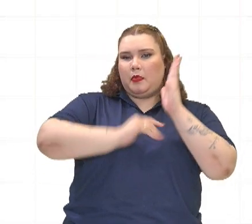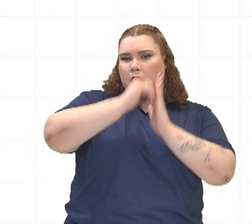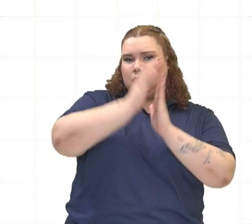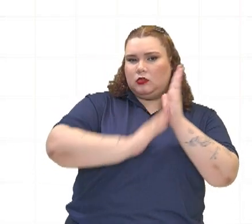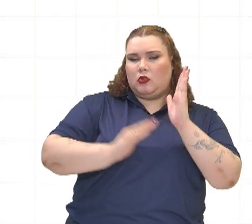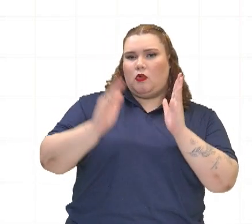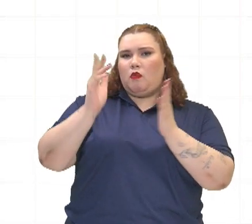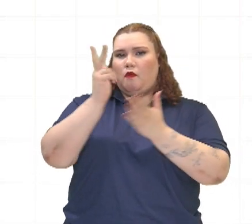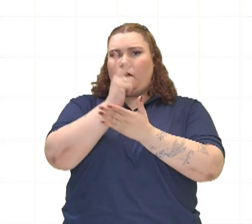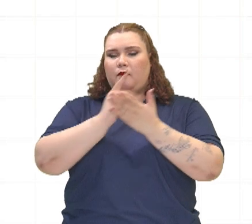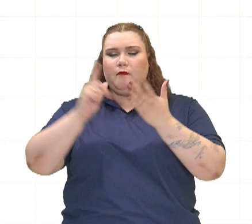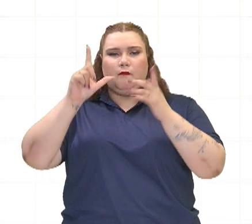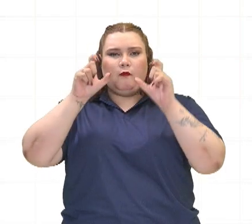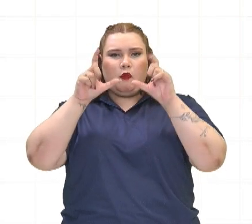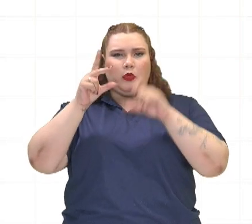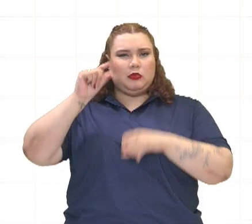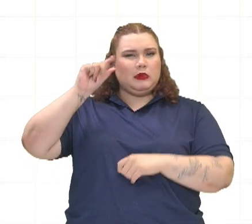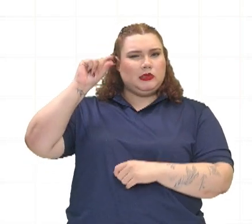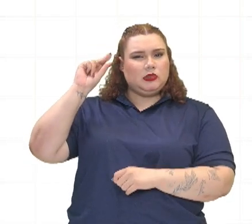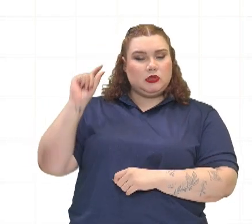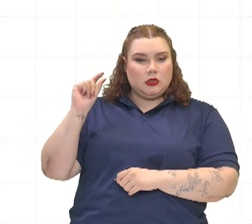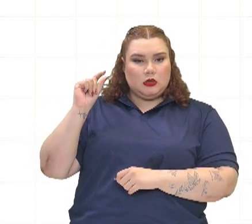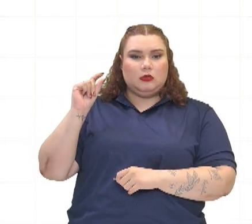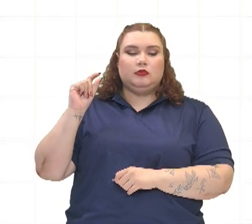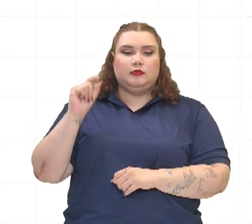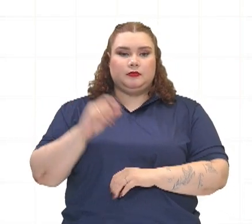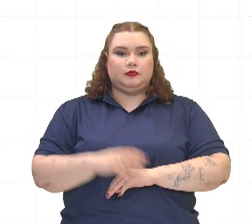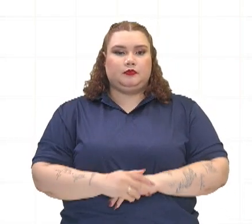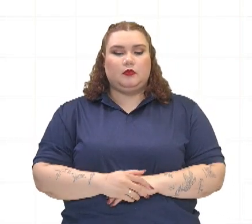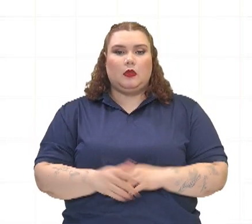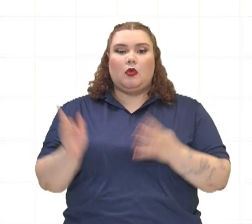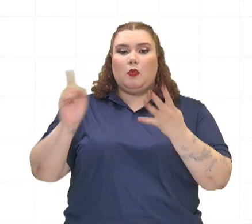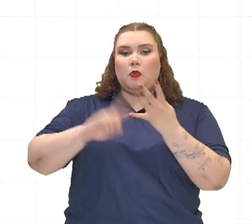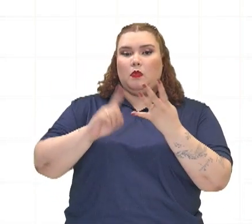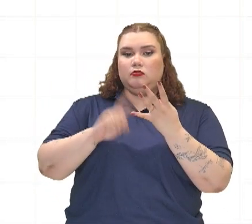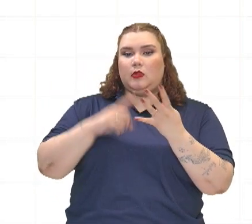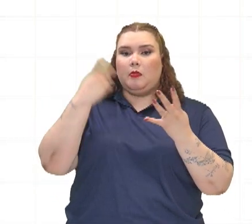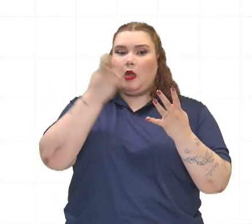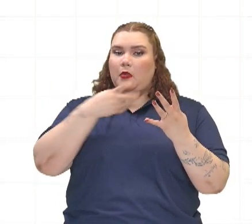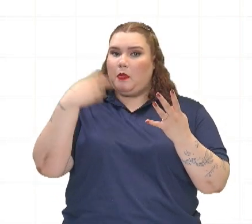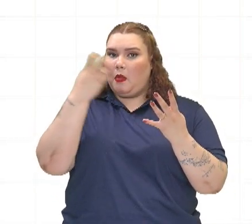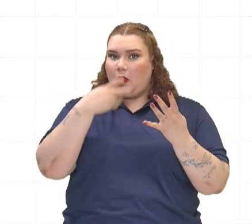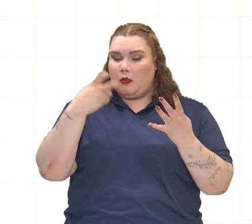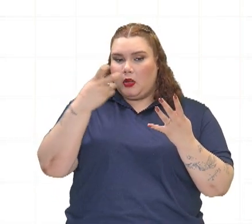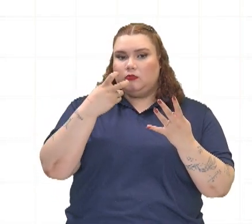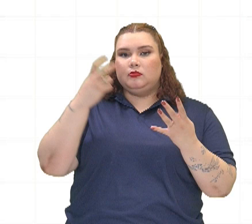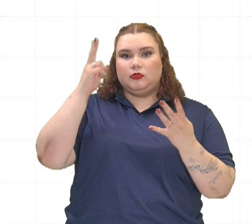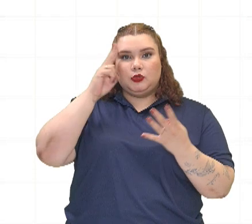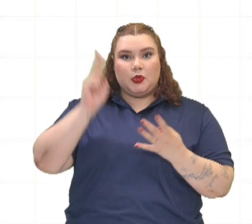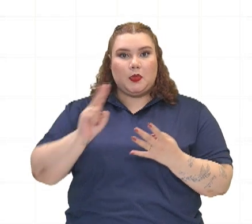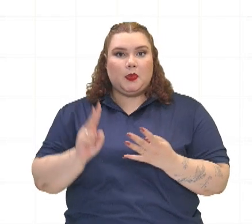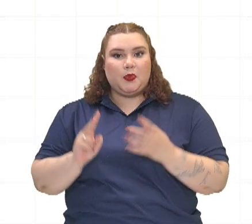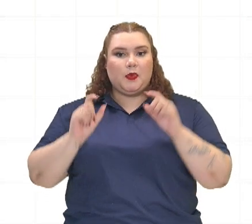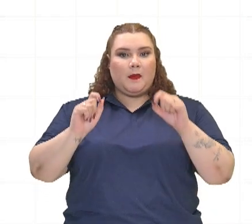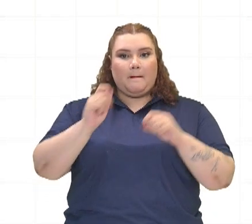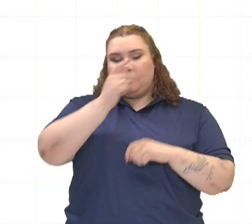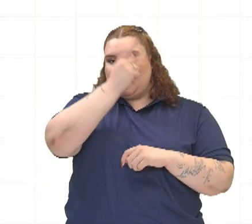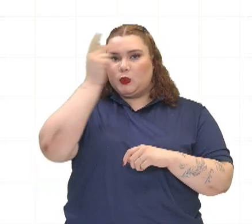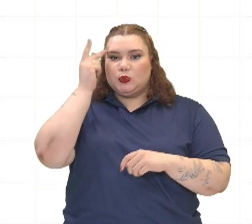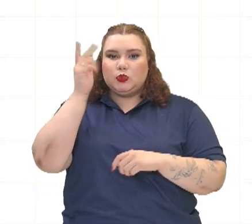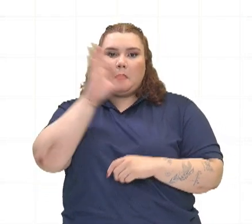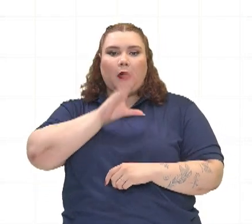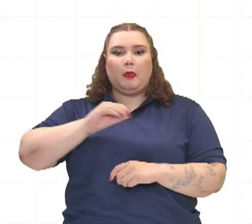fotos antigas. Os registros orais, né, que são as histórias que as pessoas contam e que